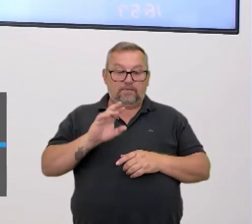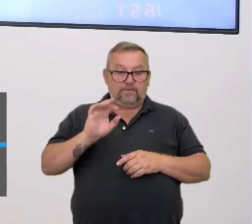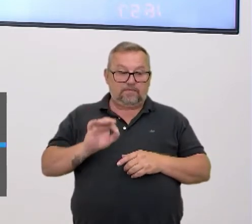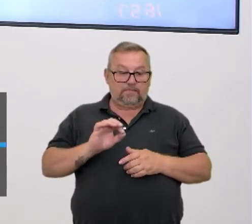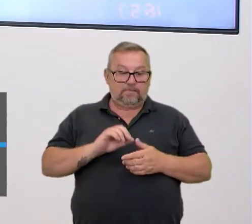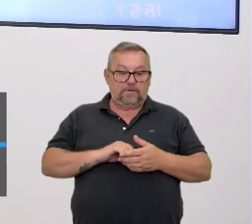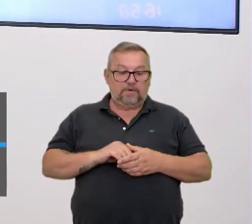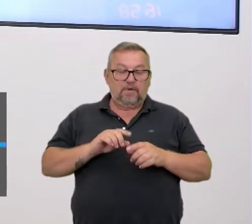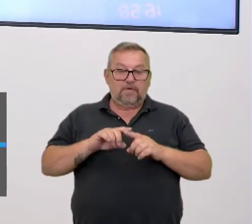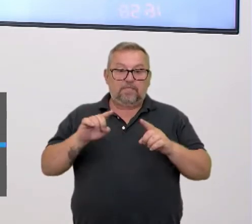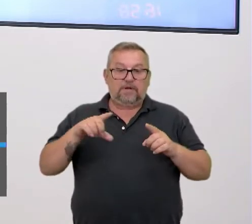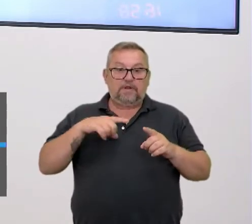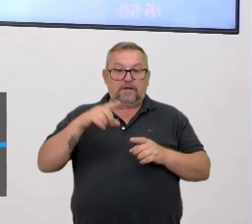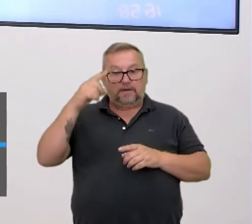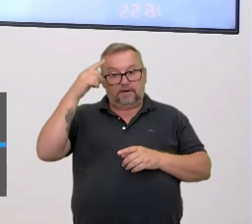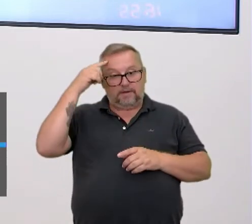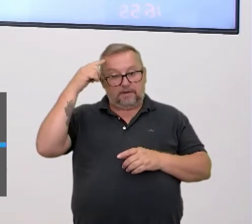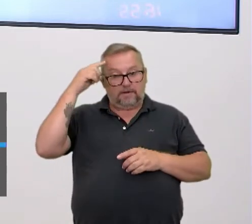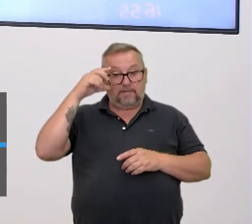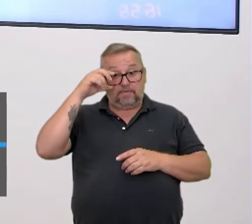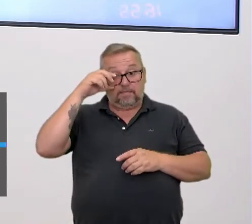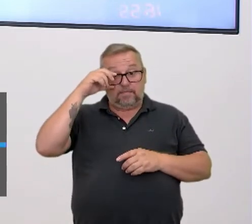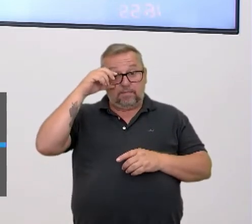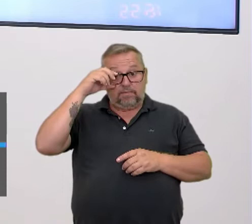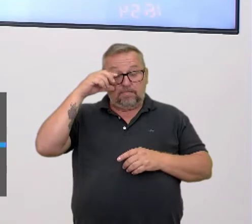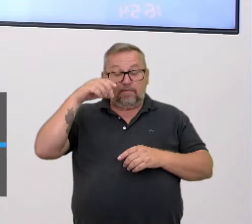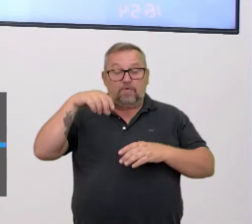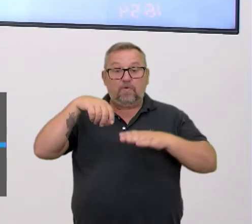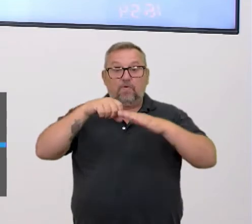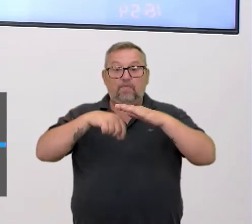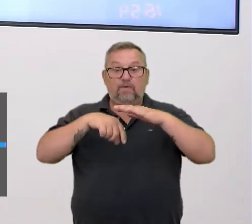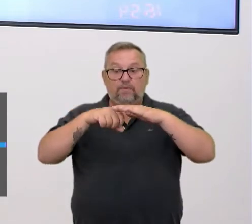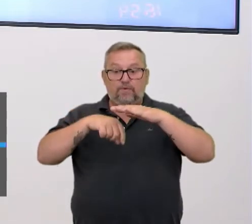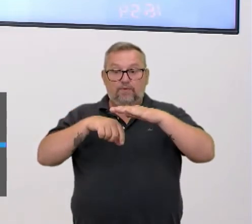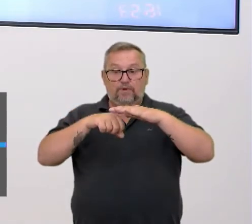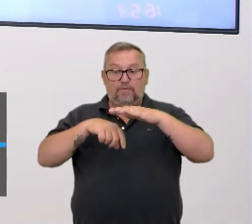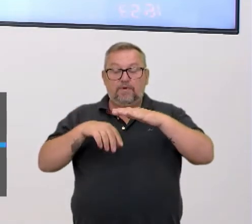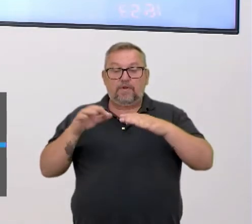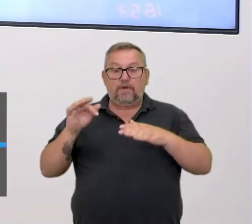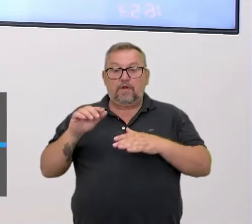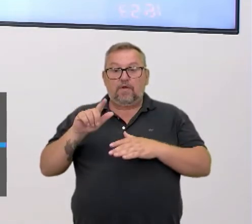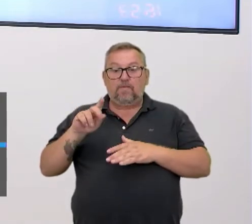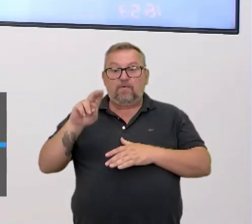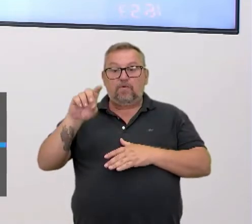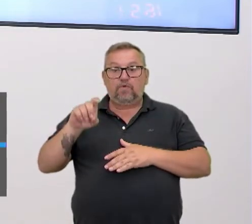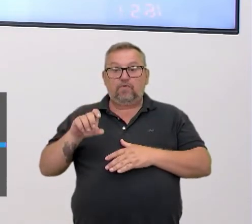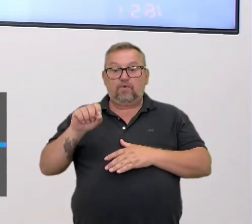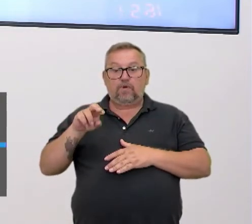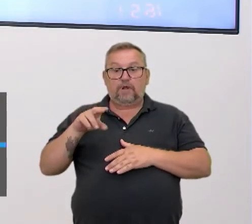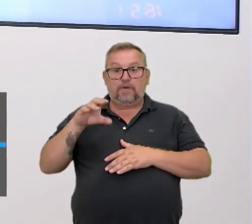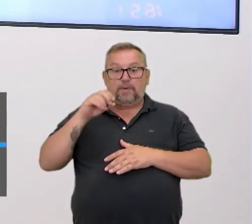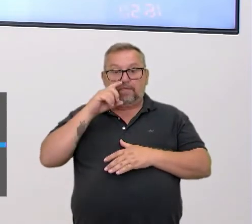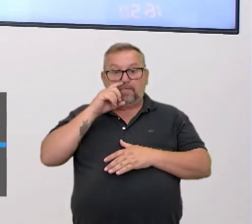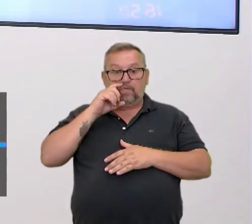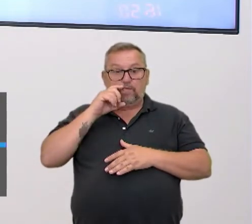tá? Mas é essa a ideia. Então, o fluxograma, né, no caso aqui, ó, o diagrama de